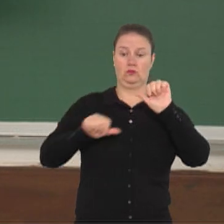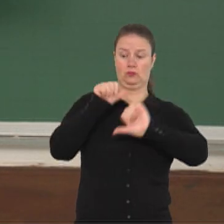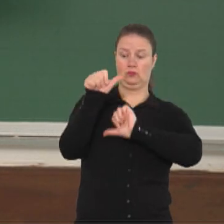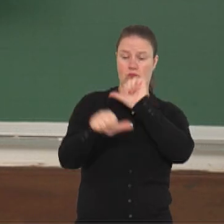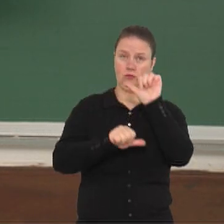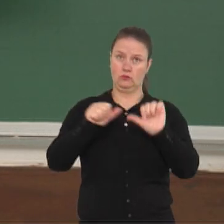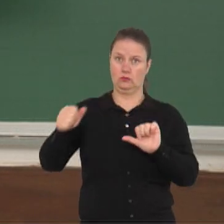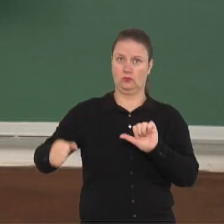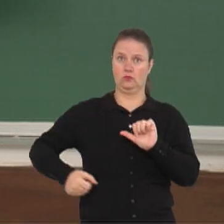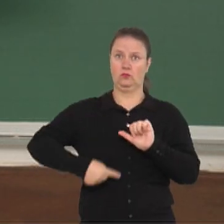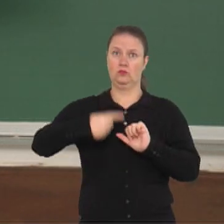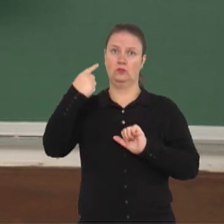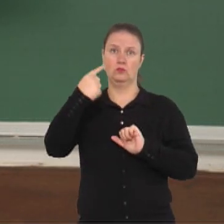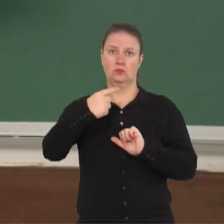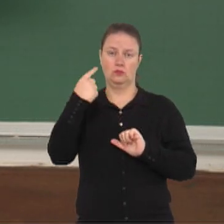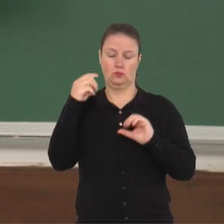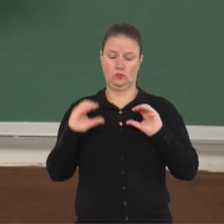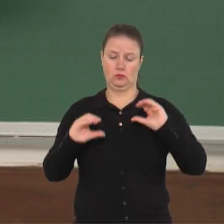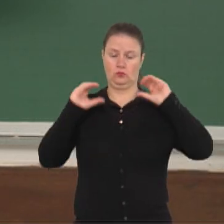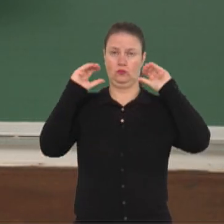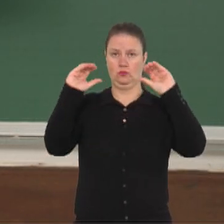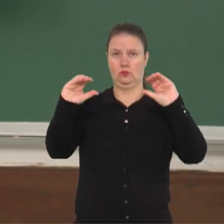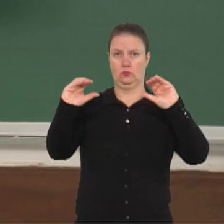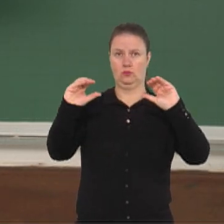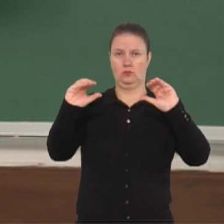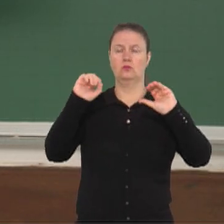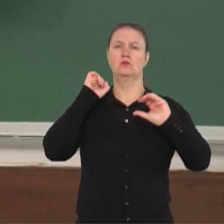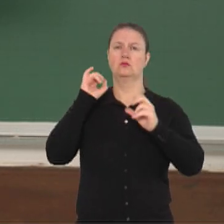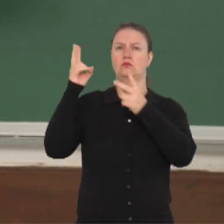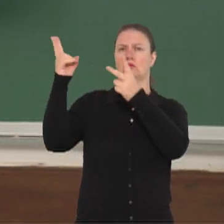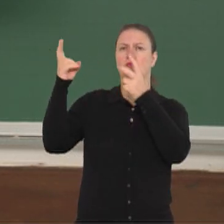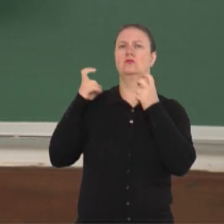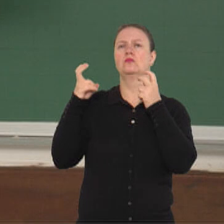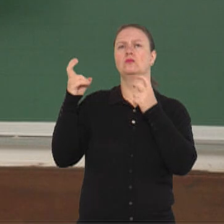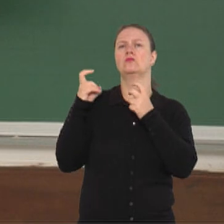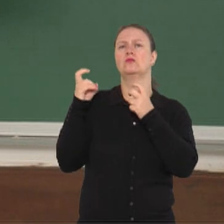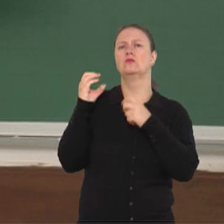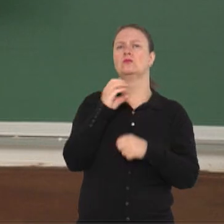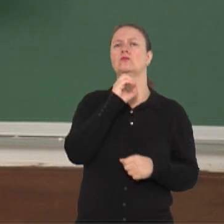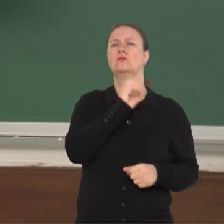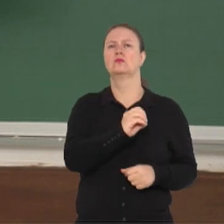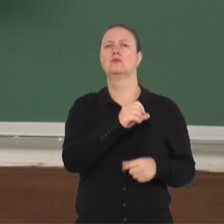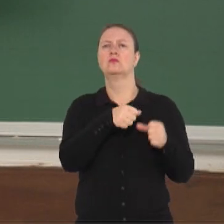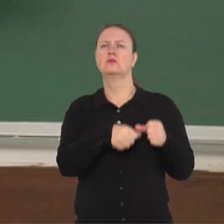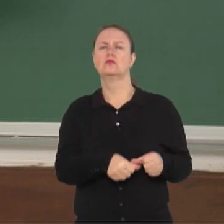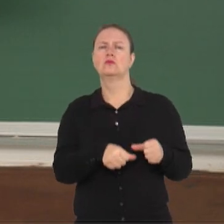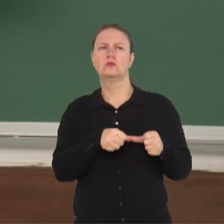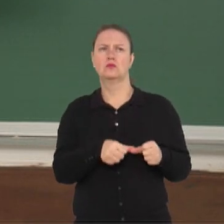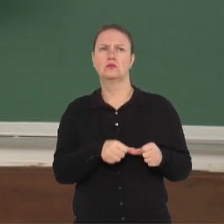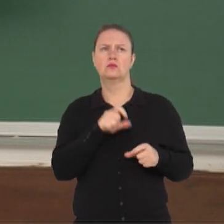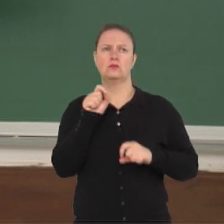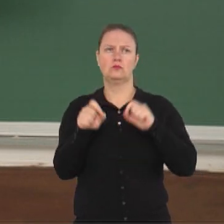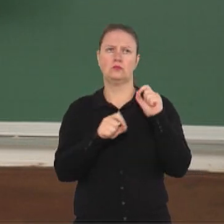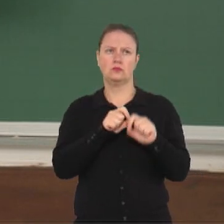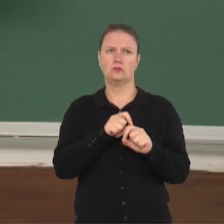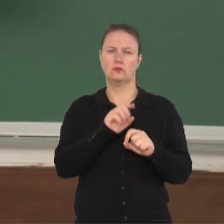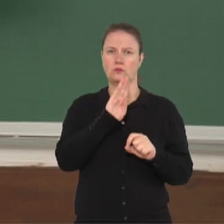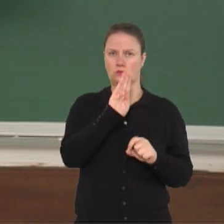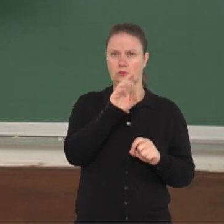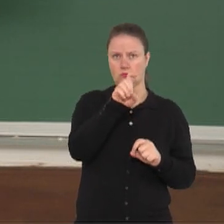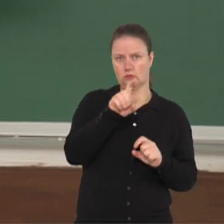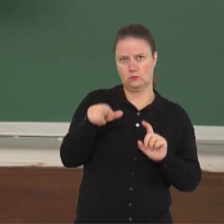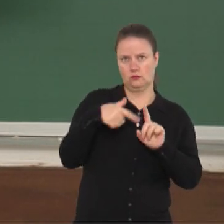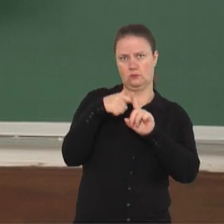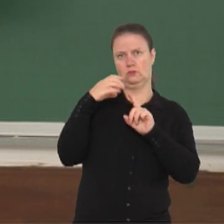você olhar, se esse termo é zerado, eu fico só com bx mais c. E